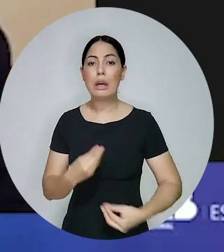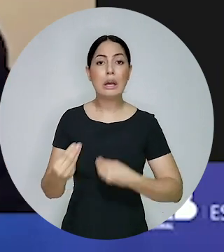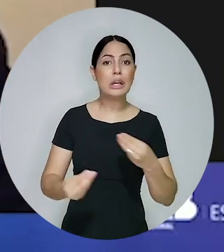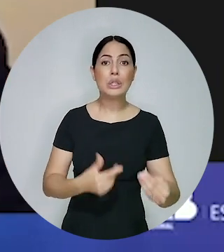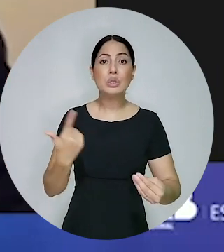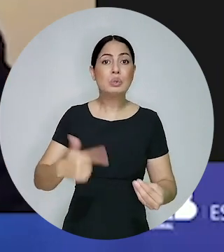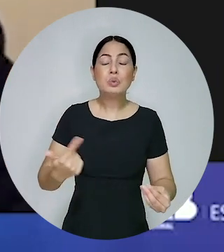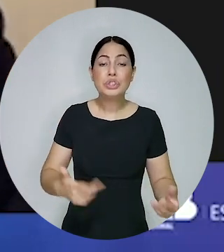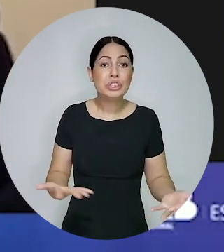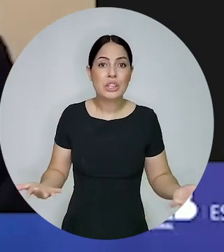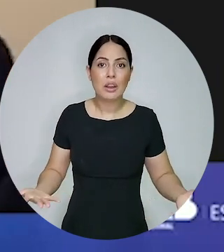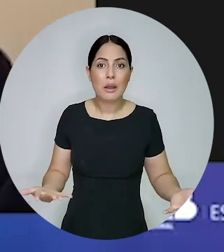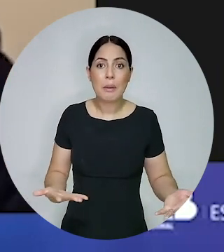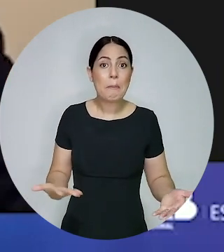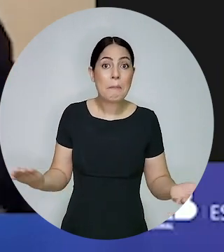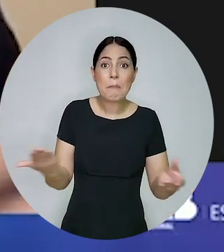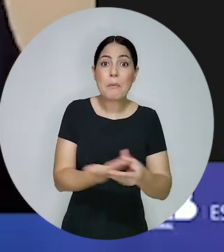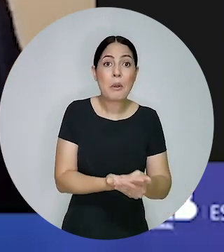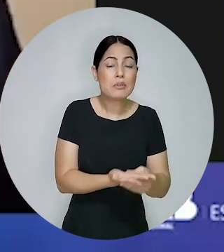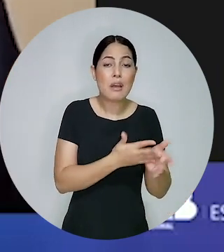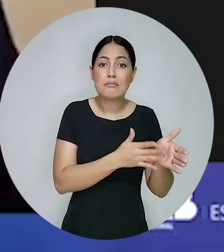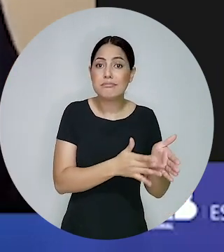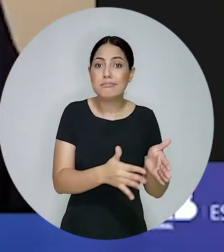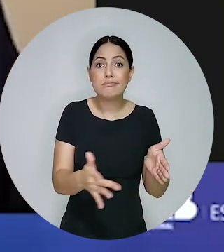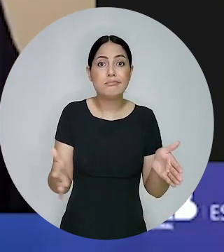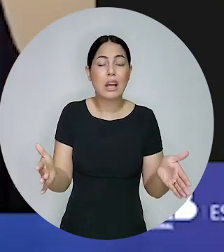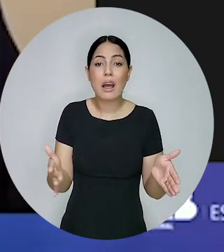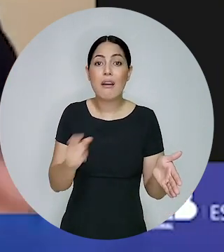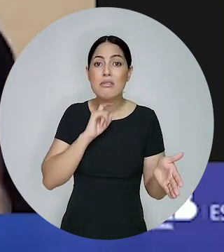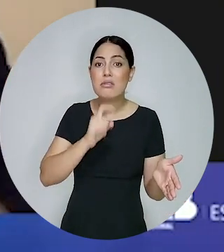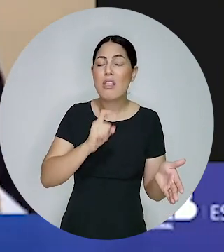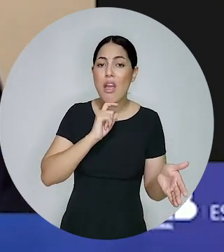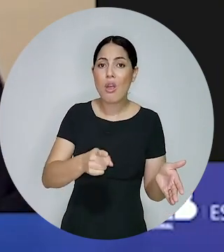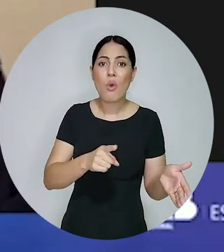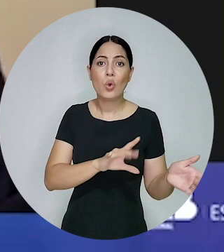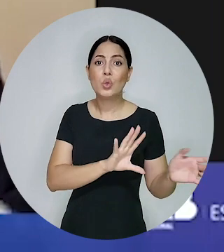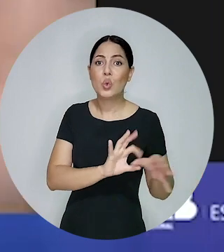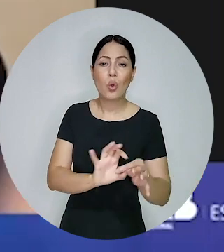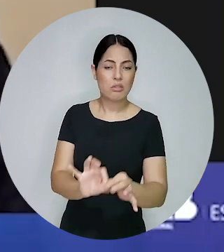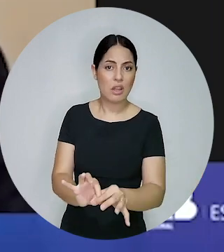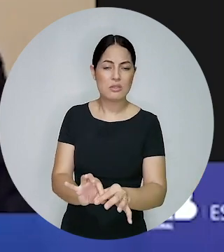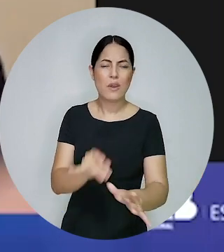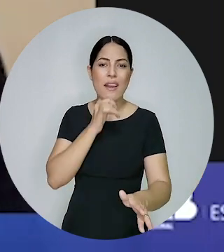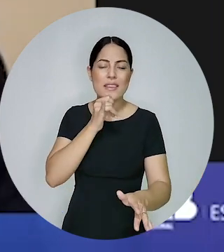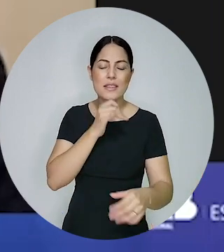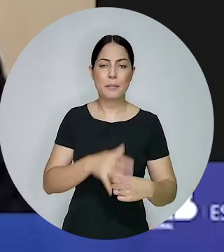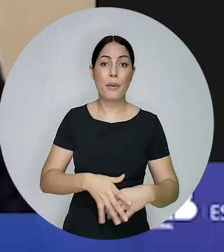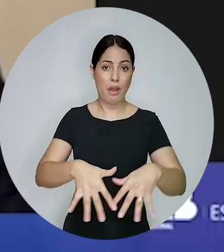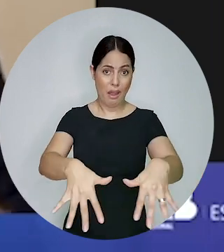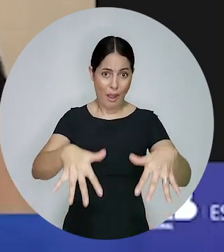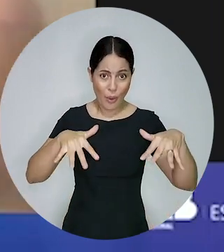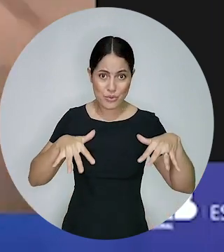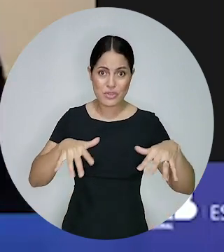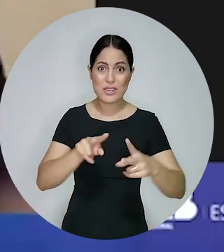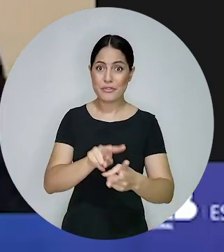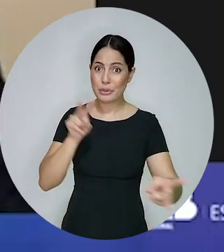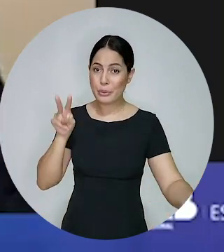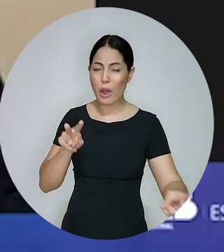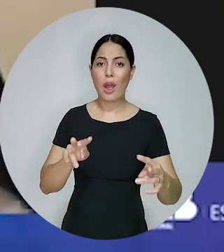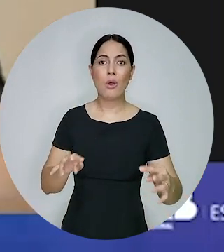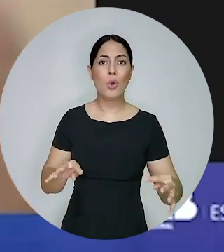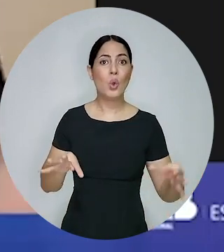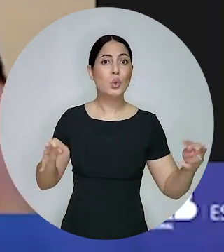que lidar com o processo eletrônico, do contrário, a gente não tem processo nenhum, ou não tem processo algum, sobretudo também na questão